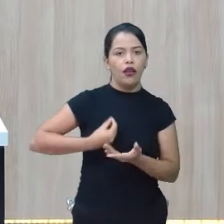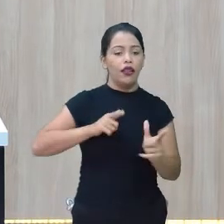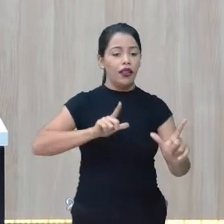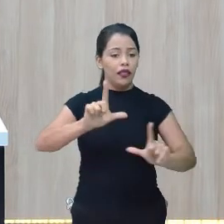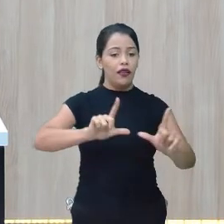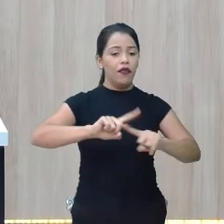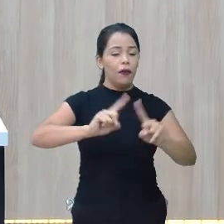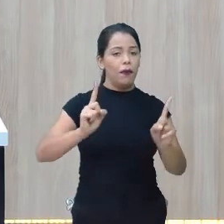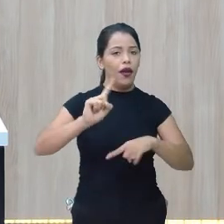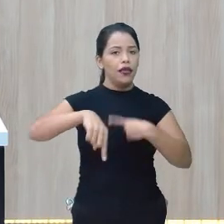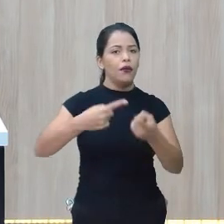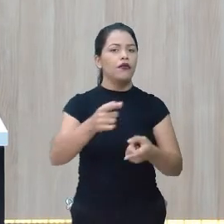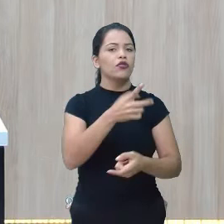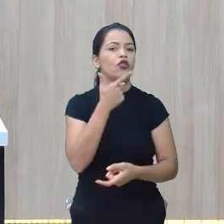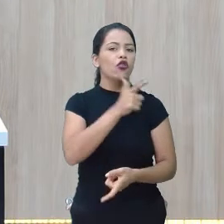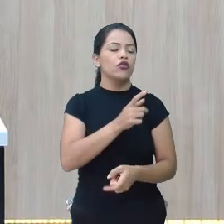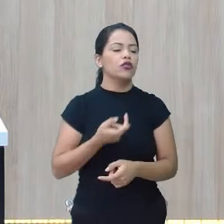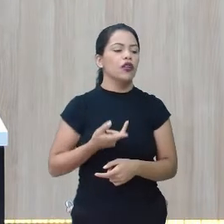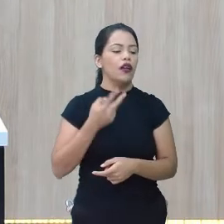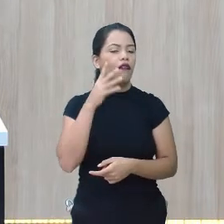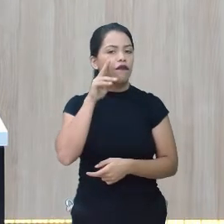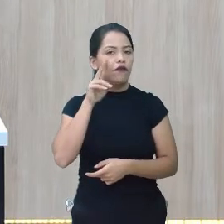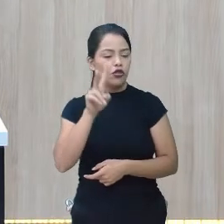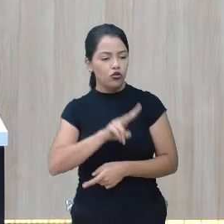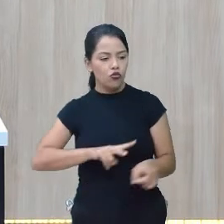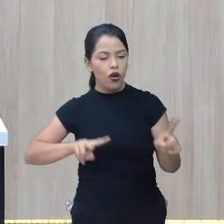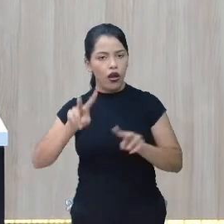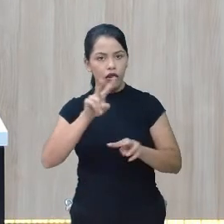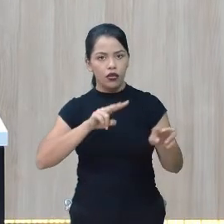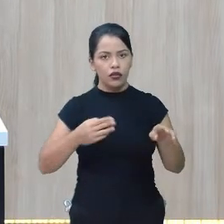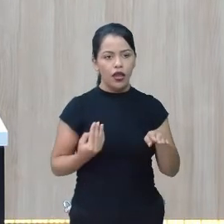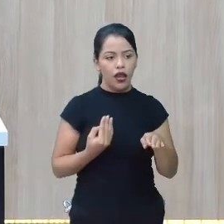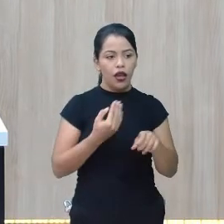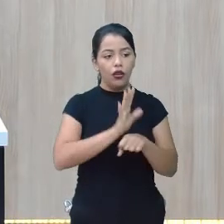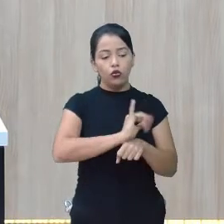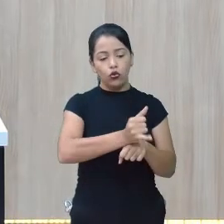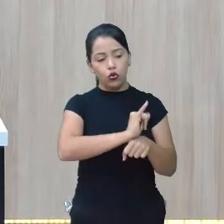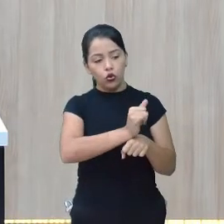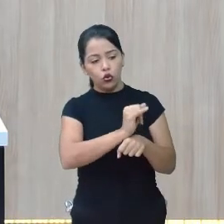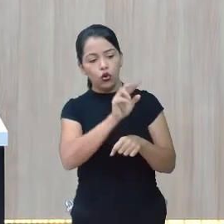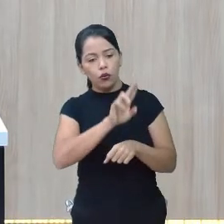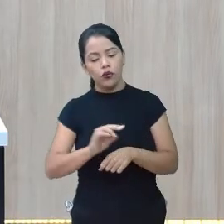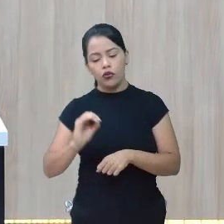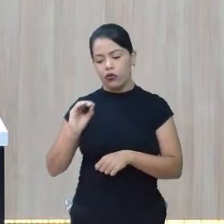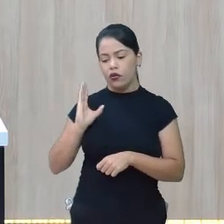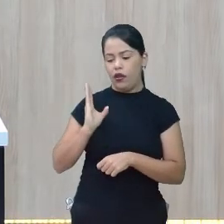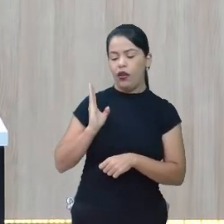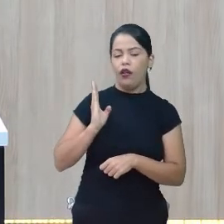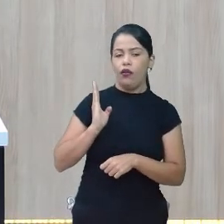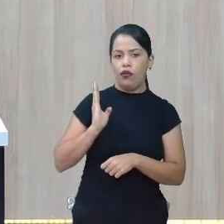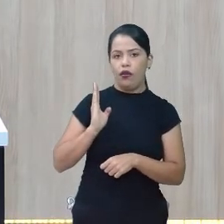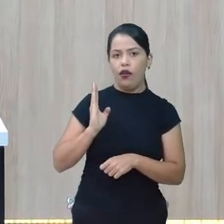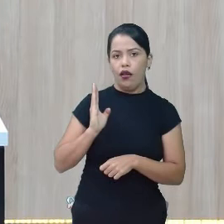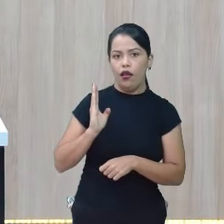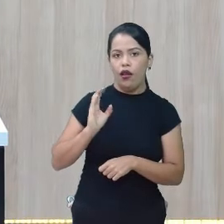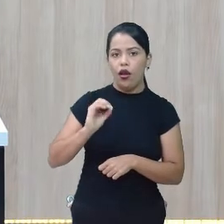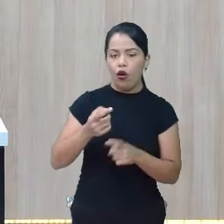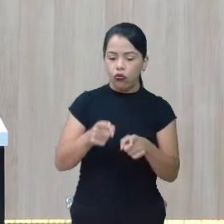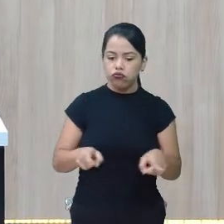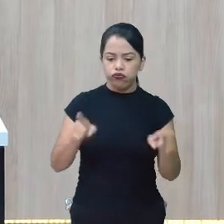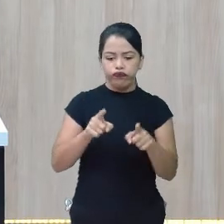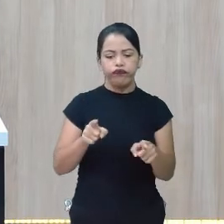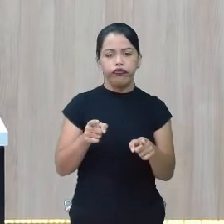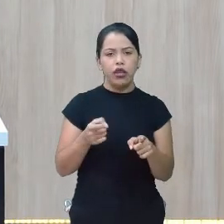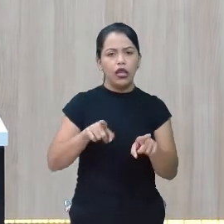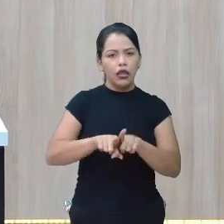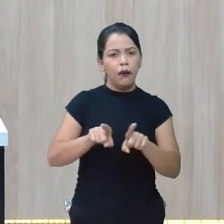que depois você consiga visualizar no YouTube através do computador ou do celular, né? Ou até mesmo da TV, dependendo da situação aí, né?